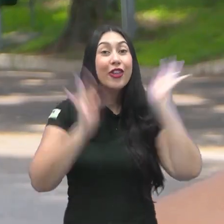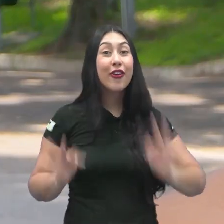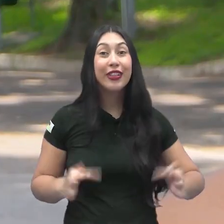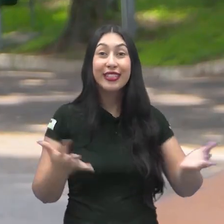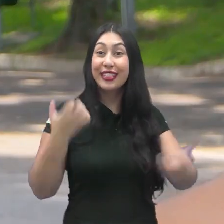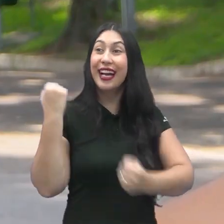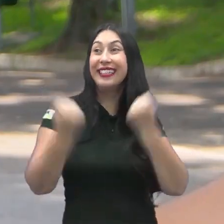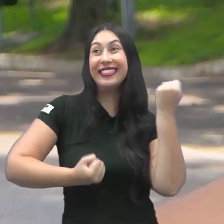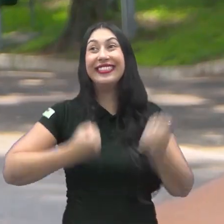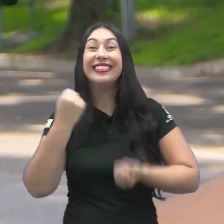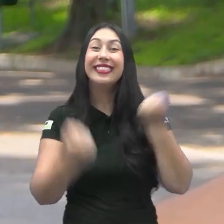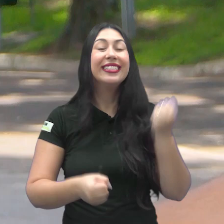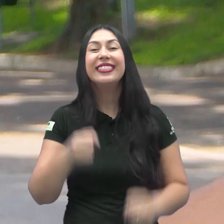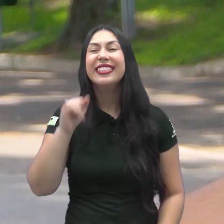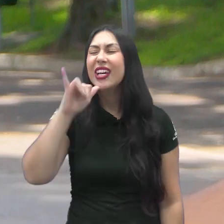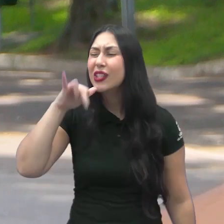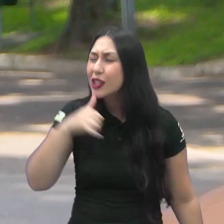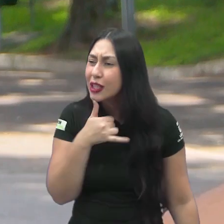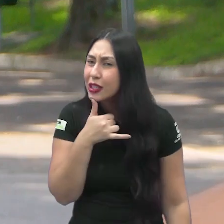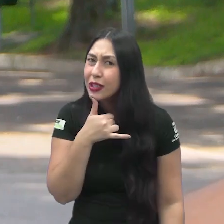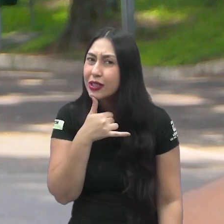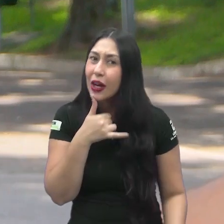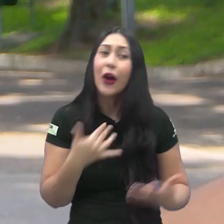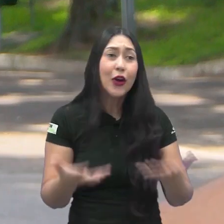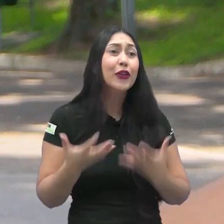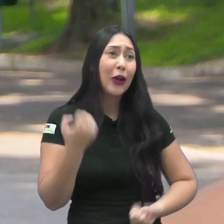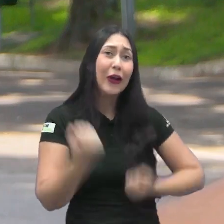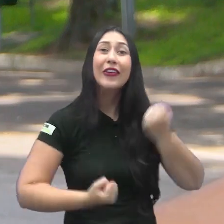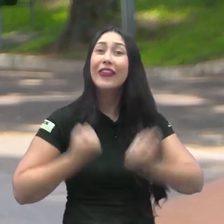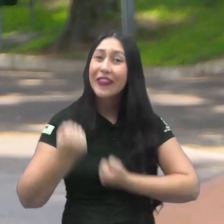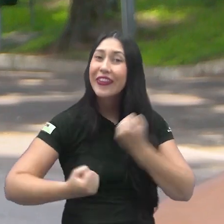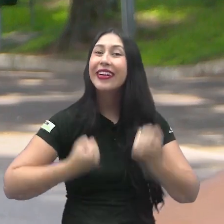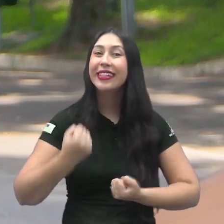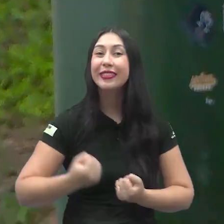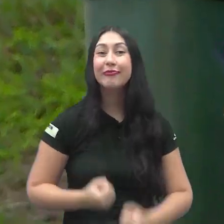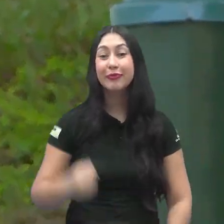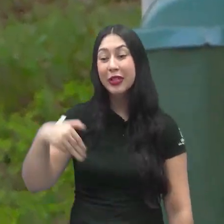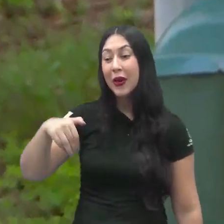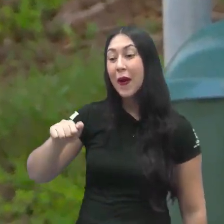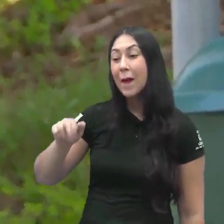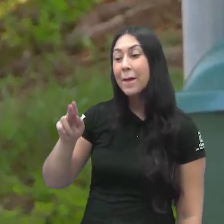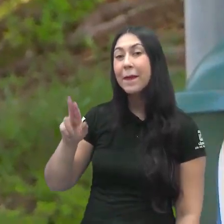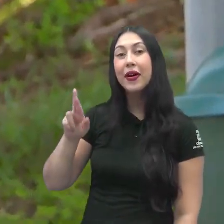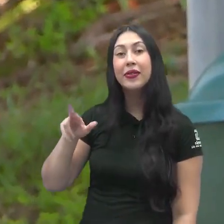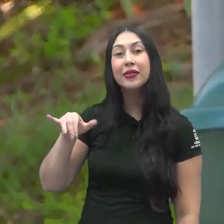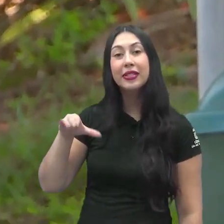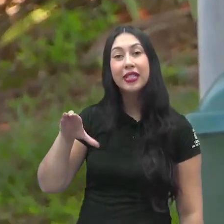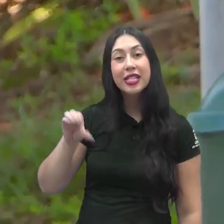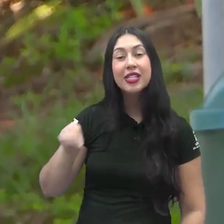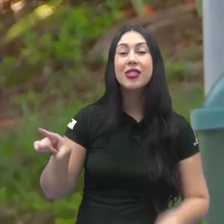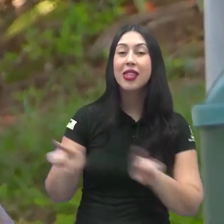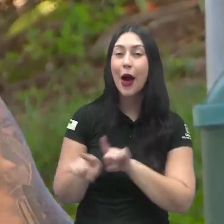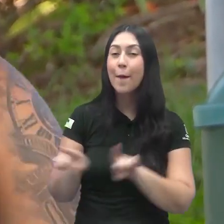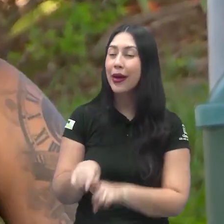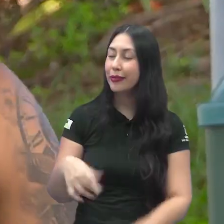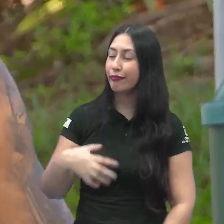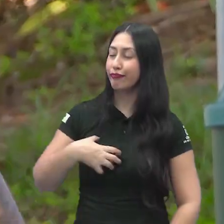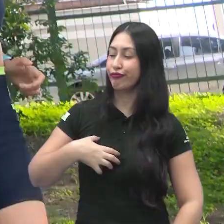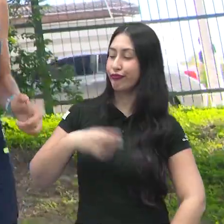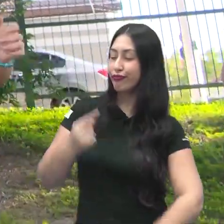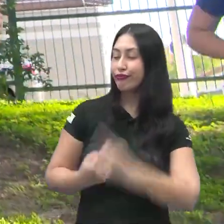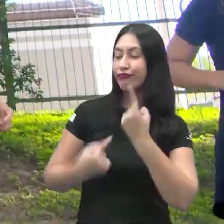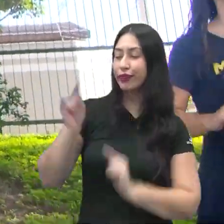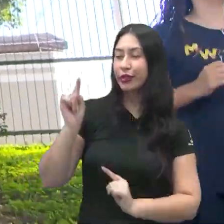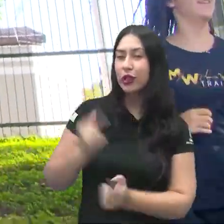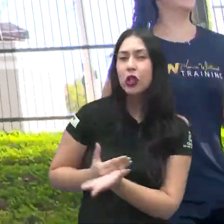tô muito feliz, eu quero sair correr. Se eu tô triste, eu quero sair correr. O Maurício também sentiu essa transformação.